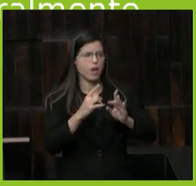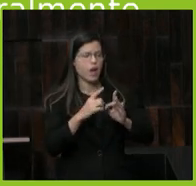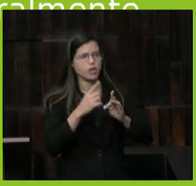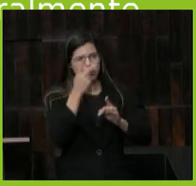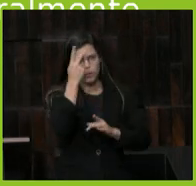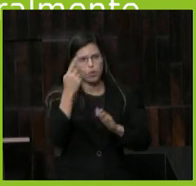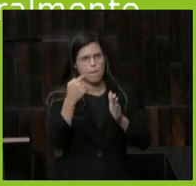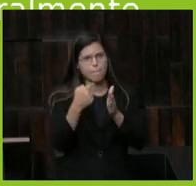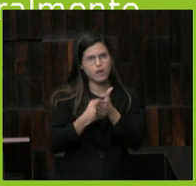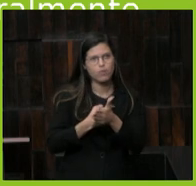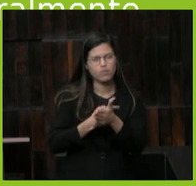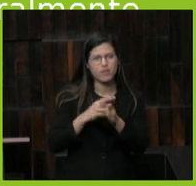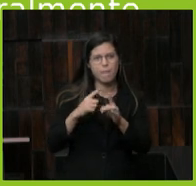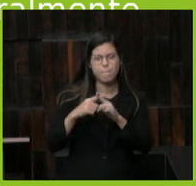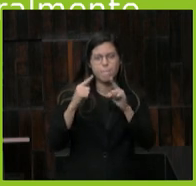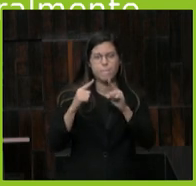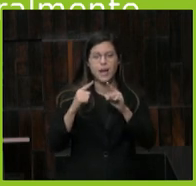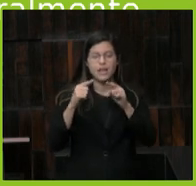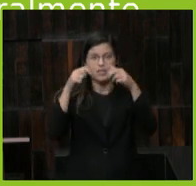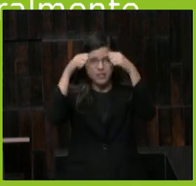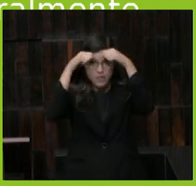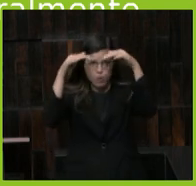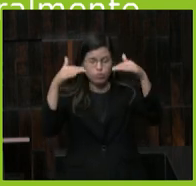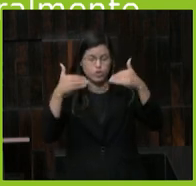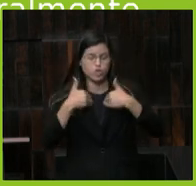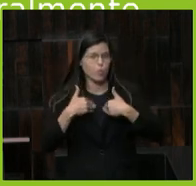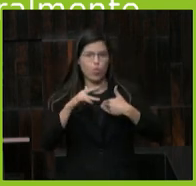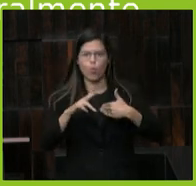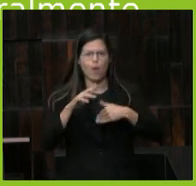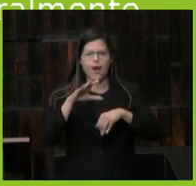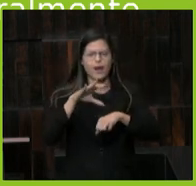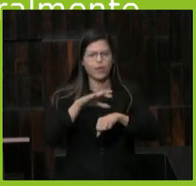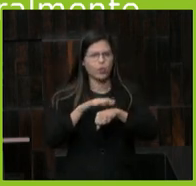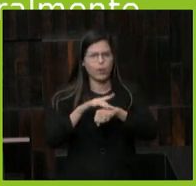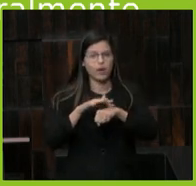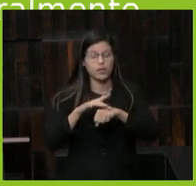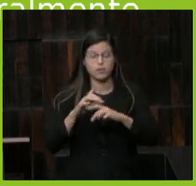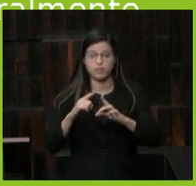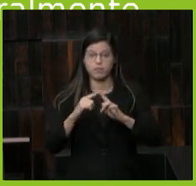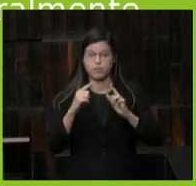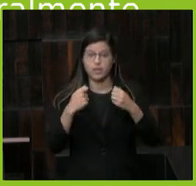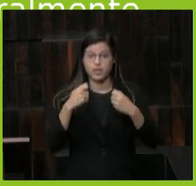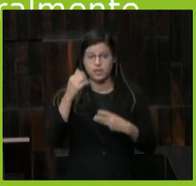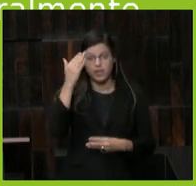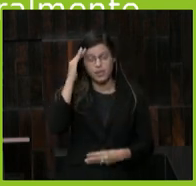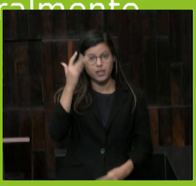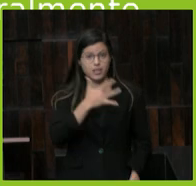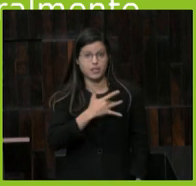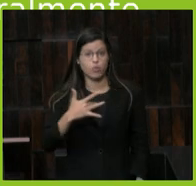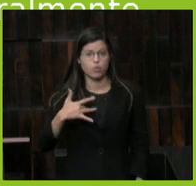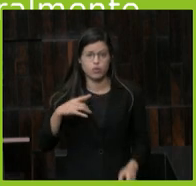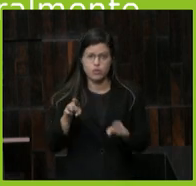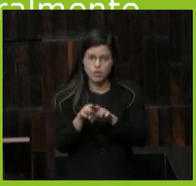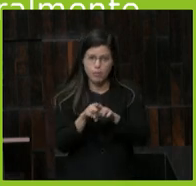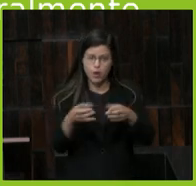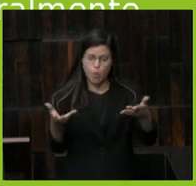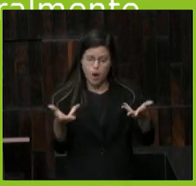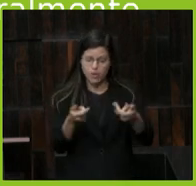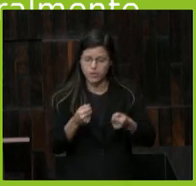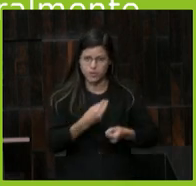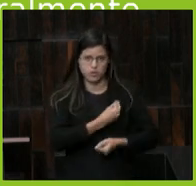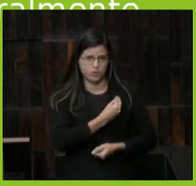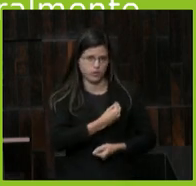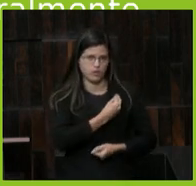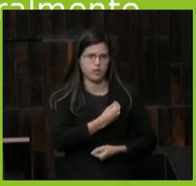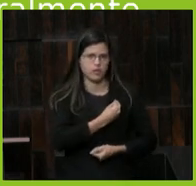não é doença? Mas a questão que a gente tem que entender é a saúde, não só, também como qualidade de vida. Todos que estão aqui